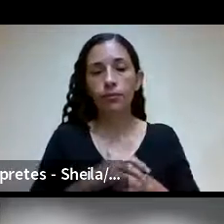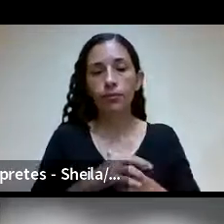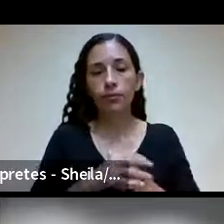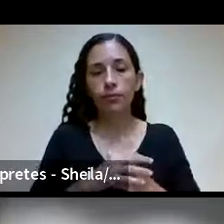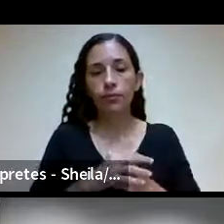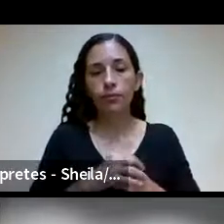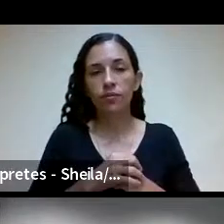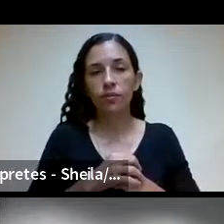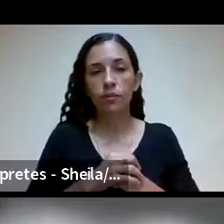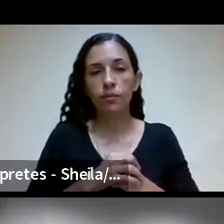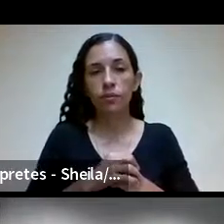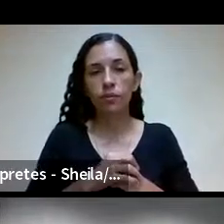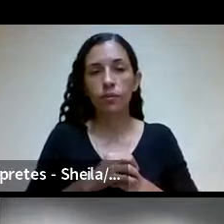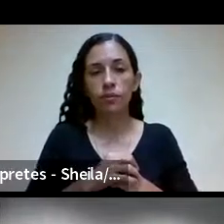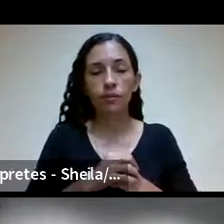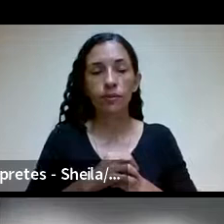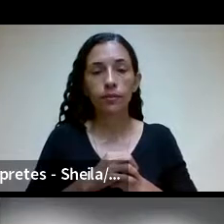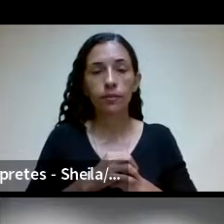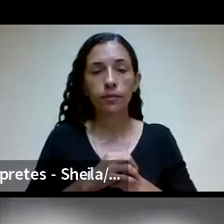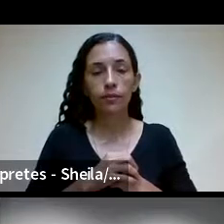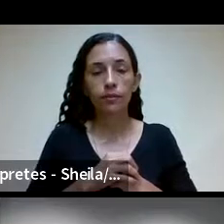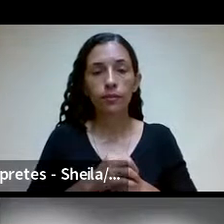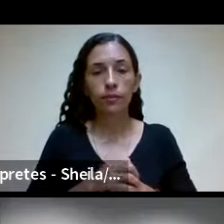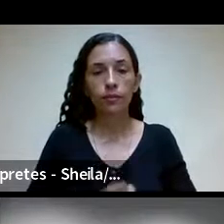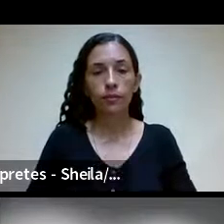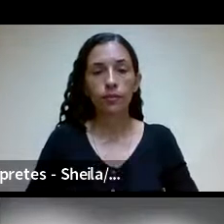presidente. Desembargador Cláudio.